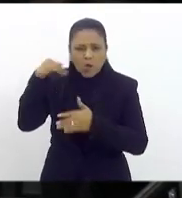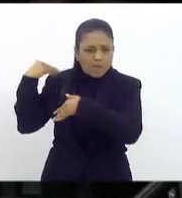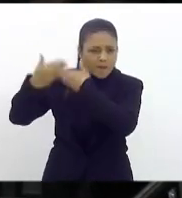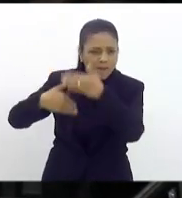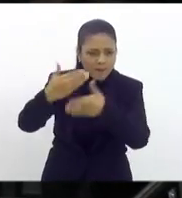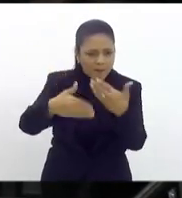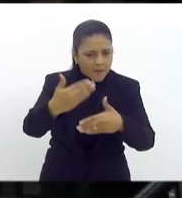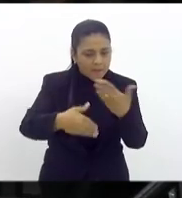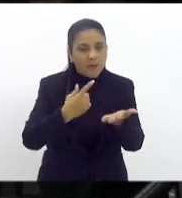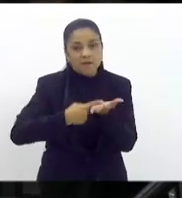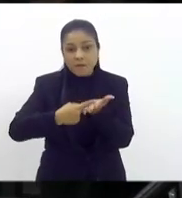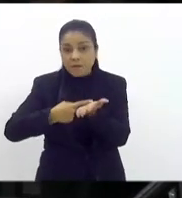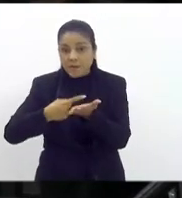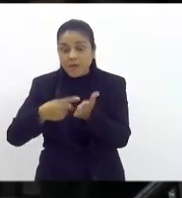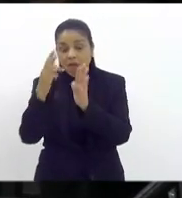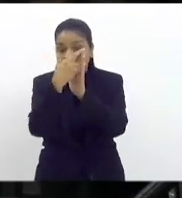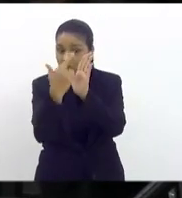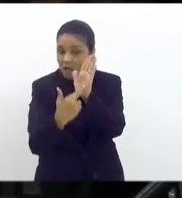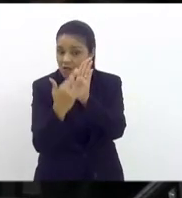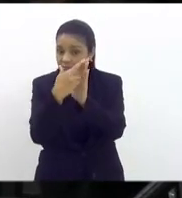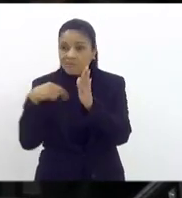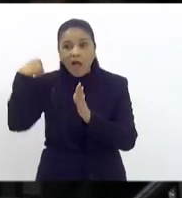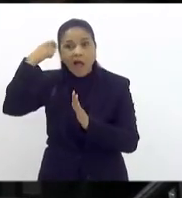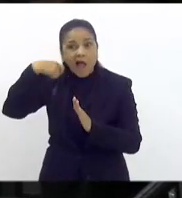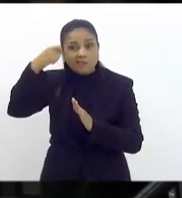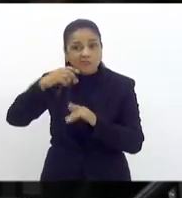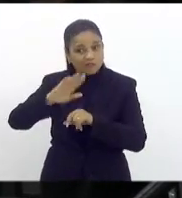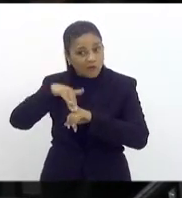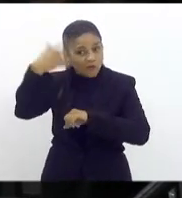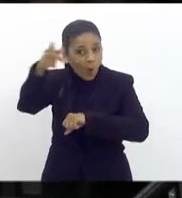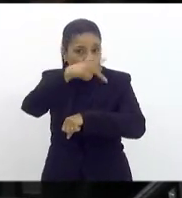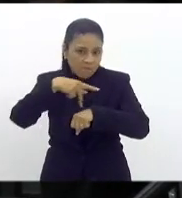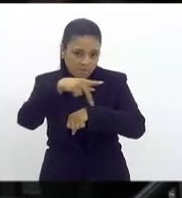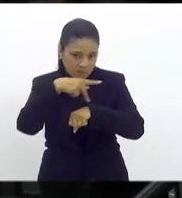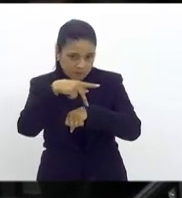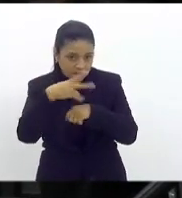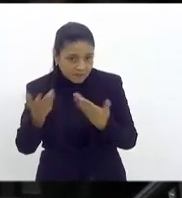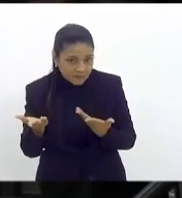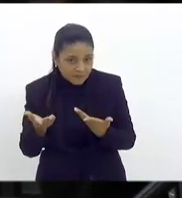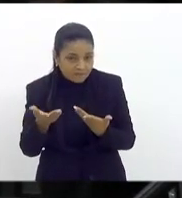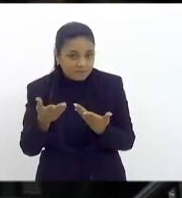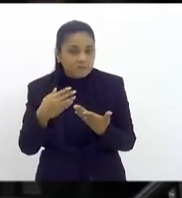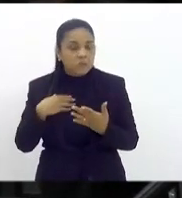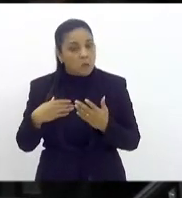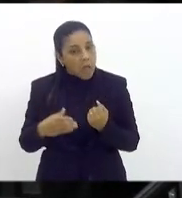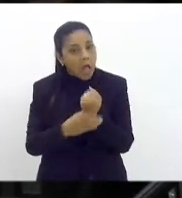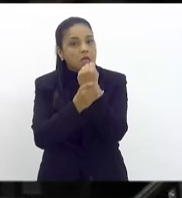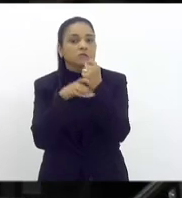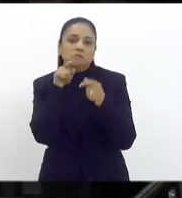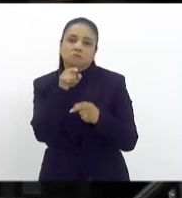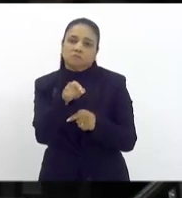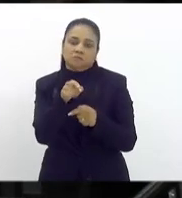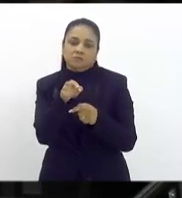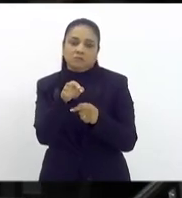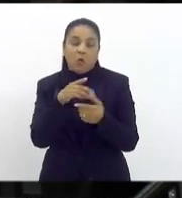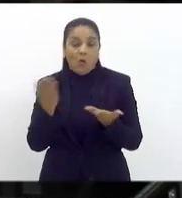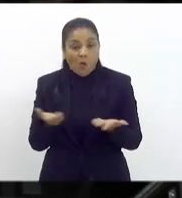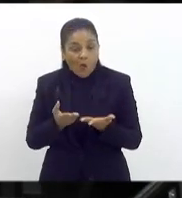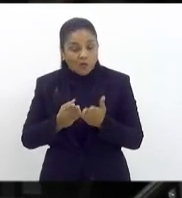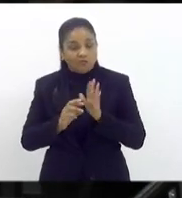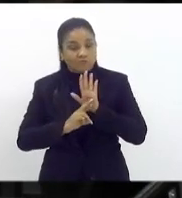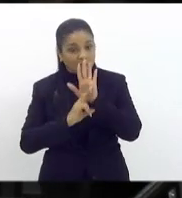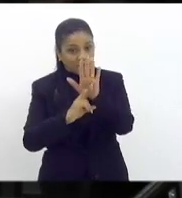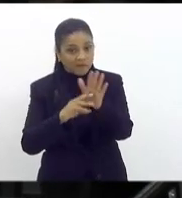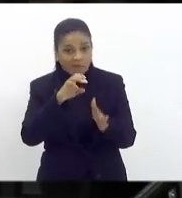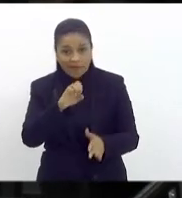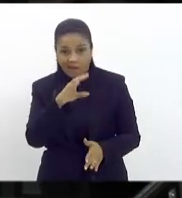regulam as questões que envolvem os artistas estrangeiros. Então, posso assegurar a Vossa Excelência que o ECAD hoje representa